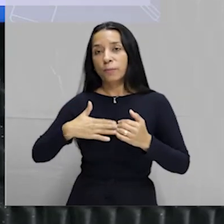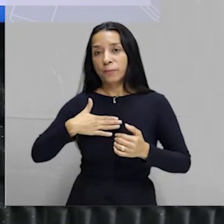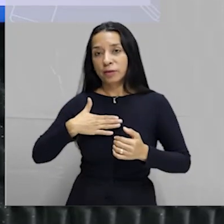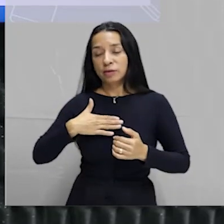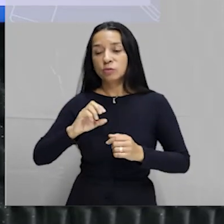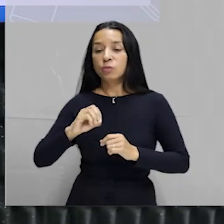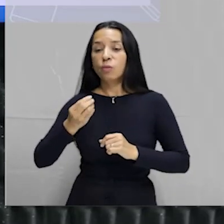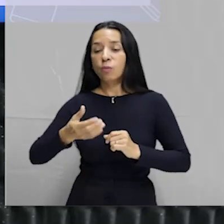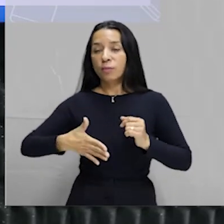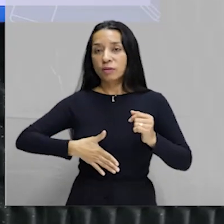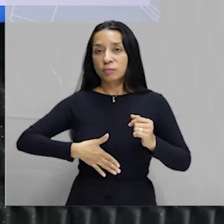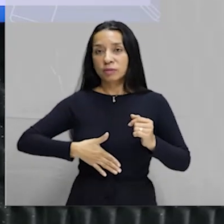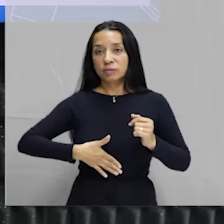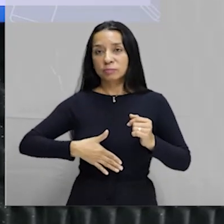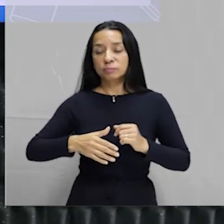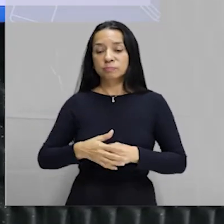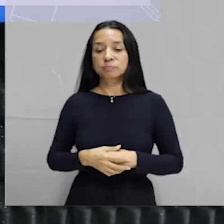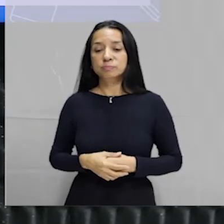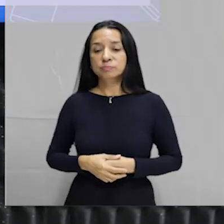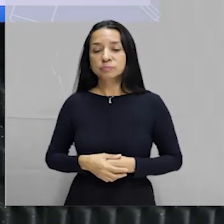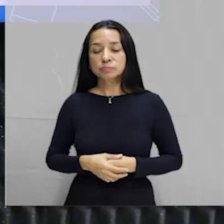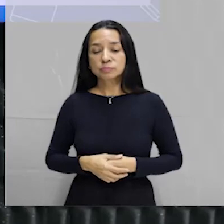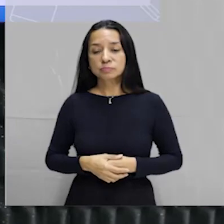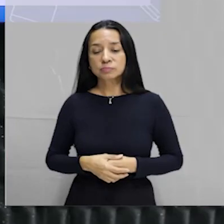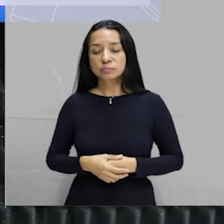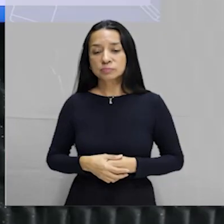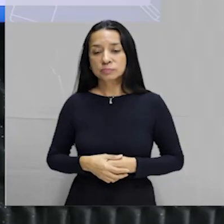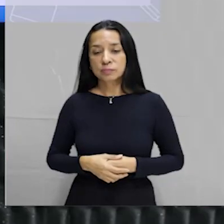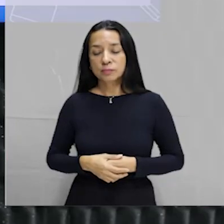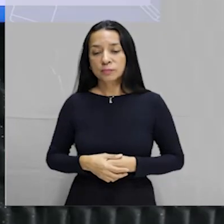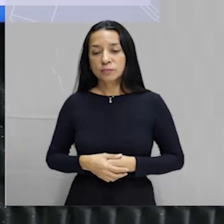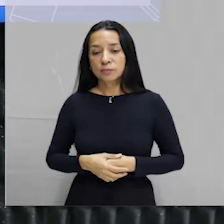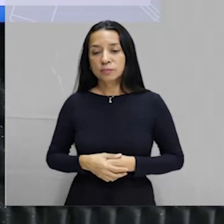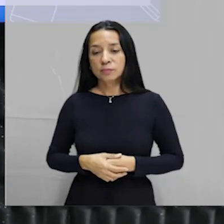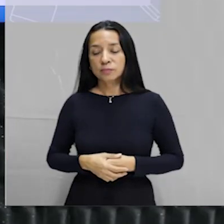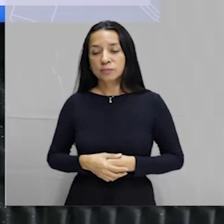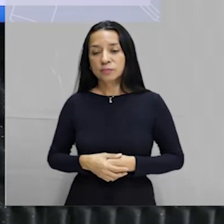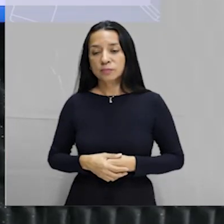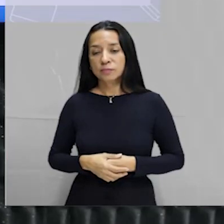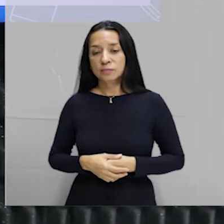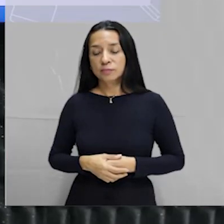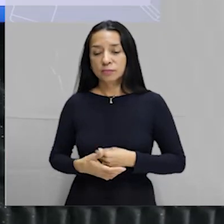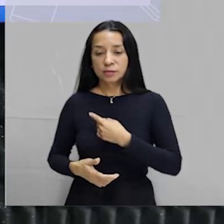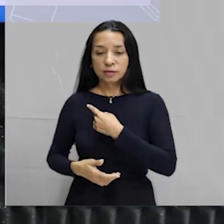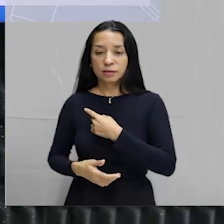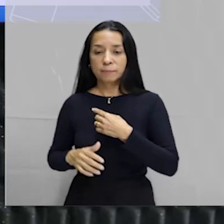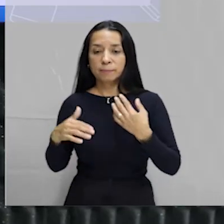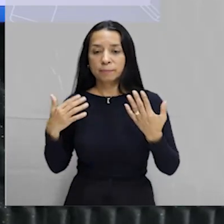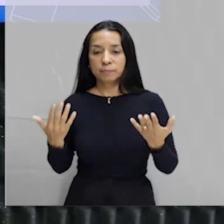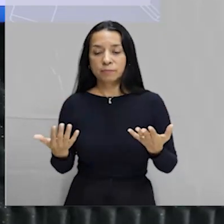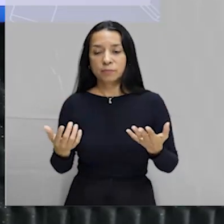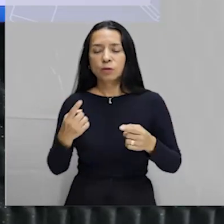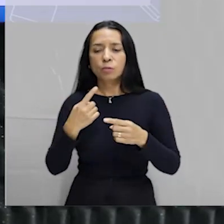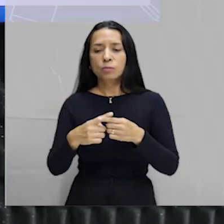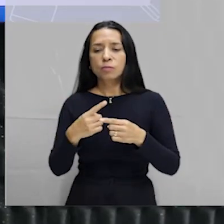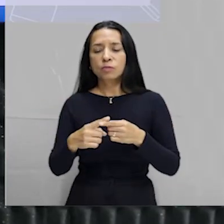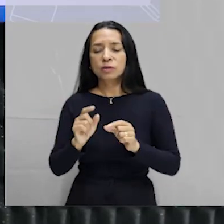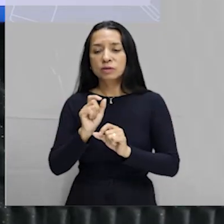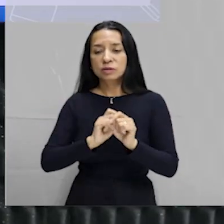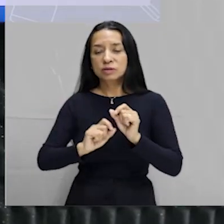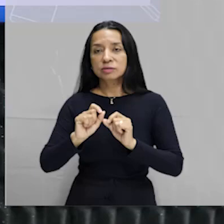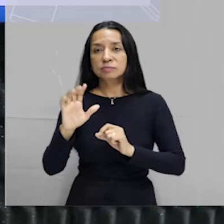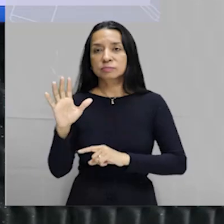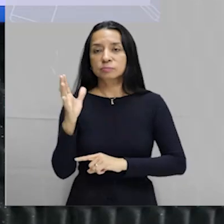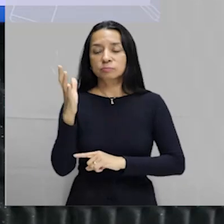que foi o caso aqui dos gêmeos siameses, do Chang e do Heng. Então, pessoal, por que isso